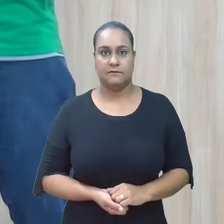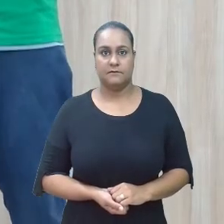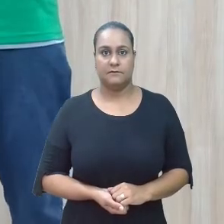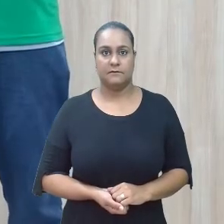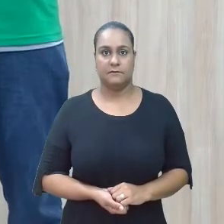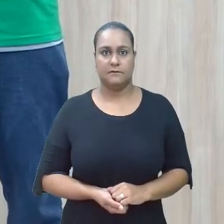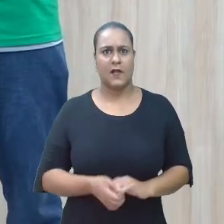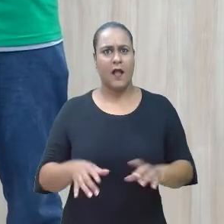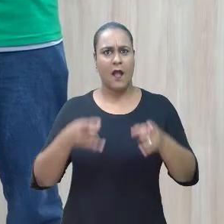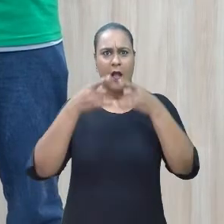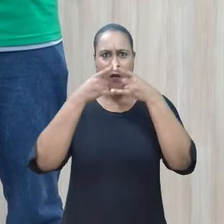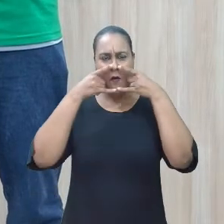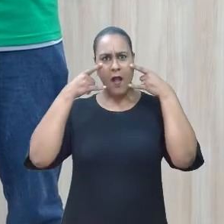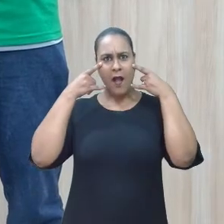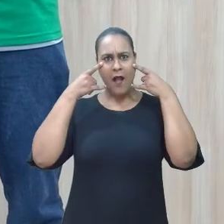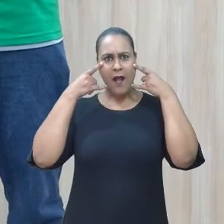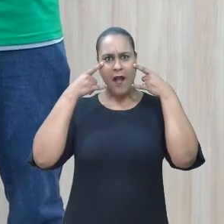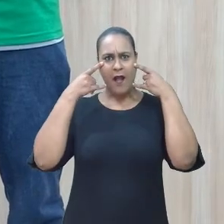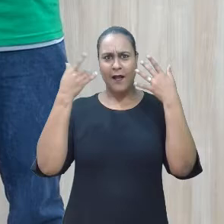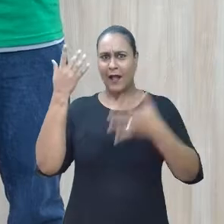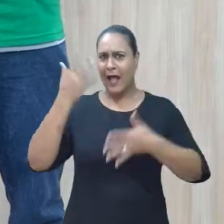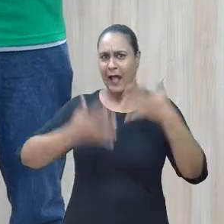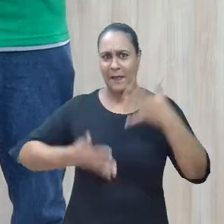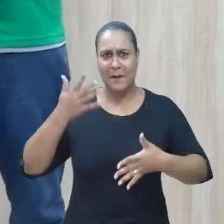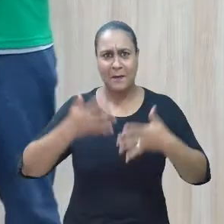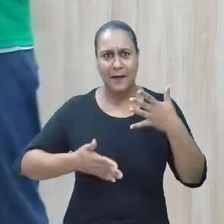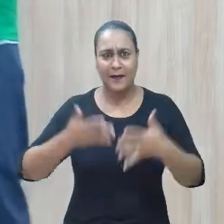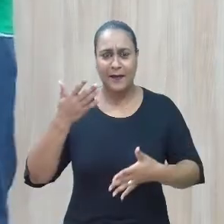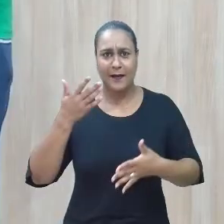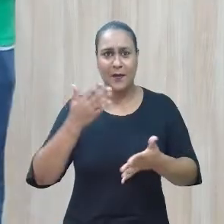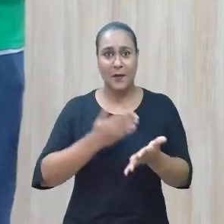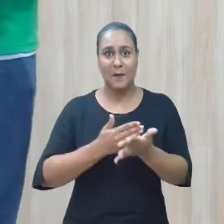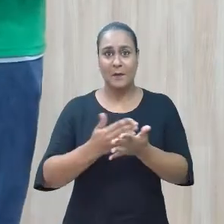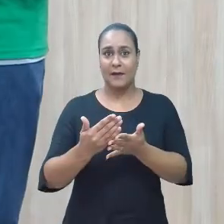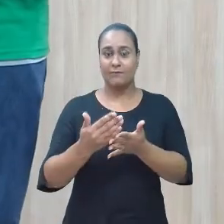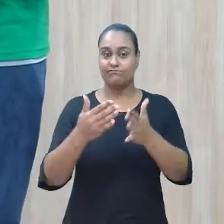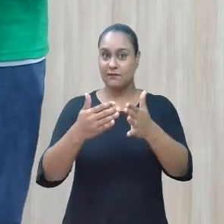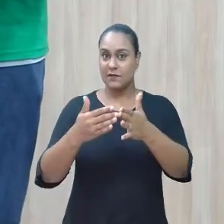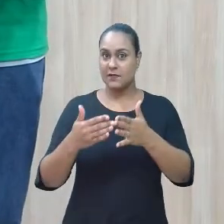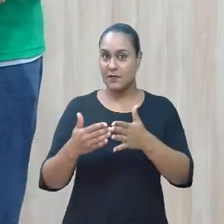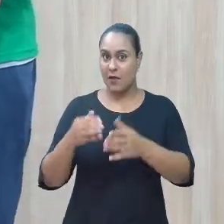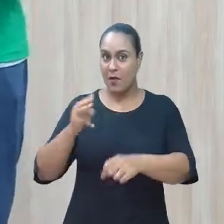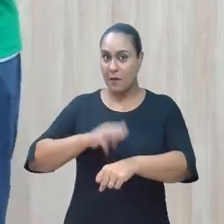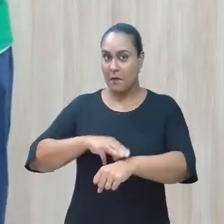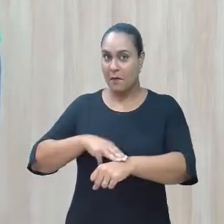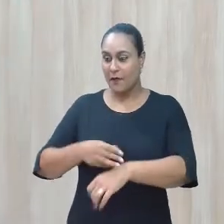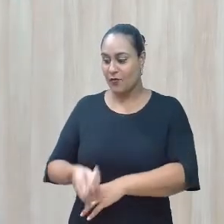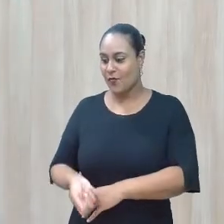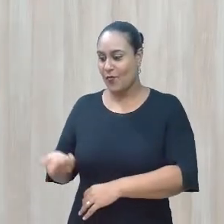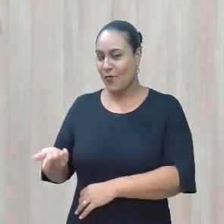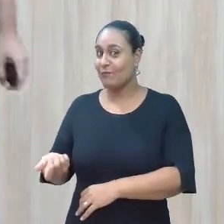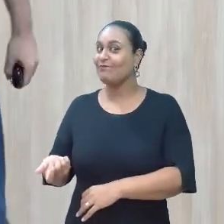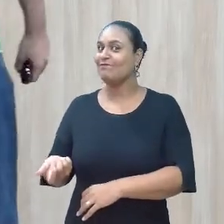Oxe, olha o de máscara, atrapalhando tudo aqui a entrada. Licença, tá, gente? Um momentinho. Oi?